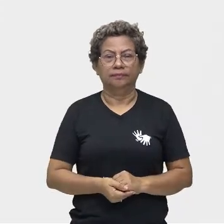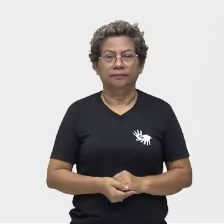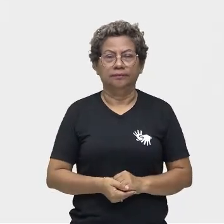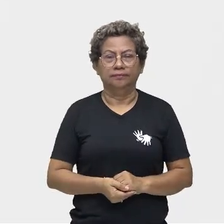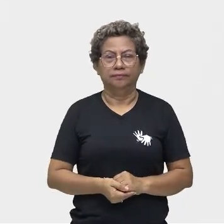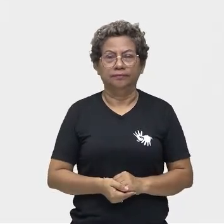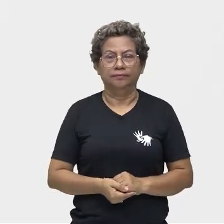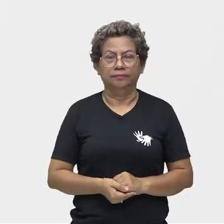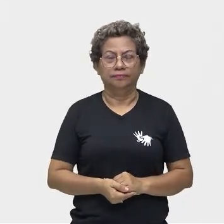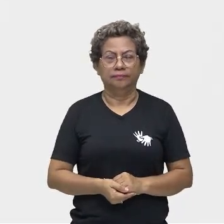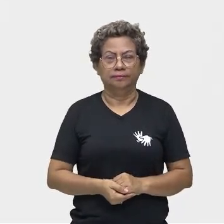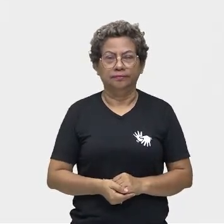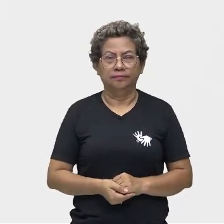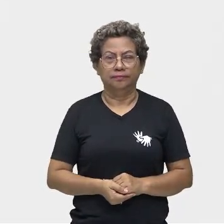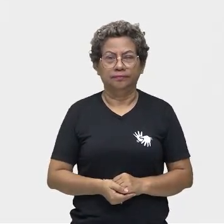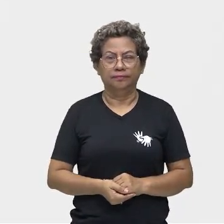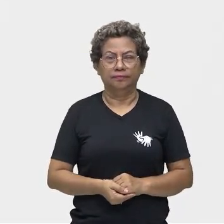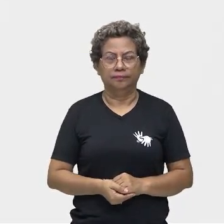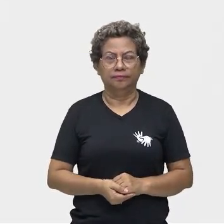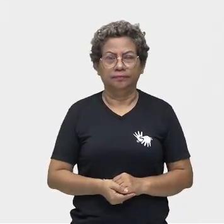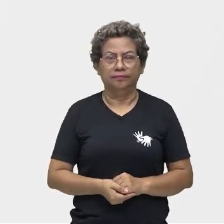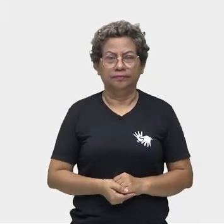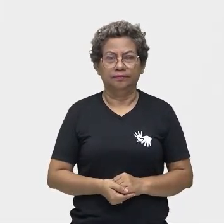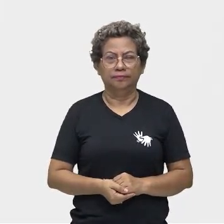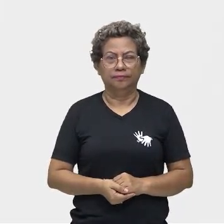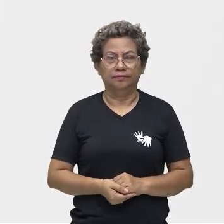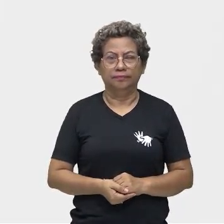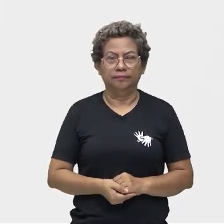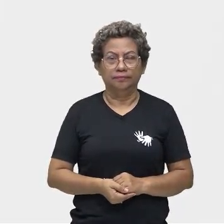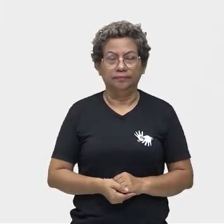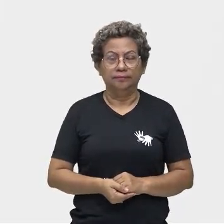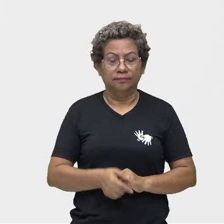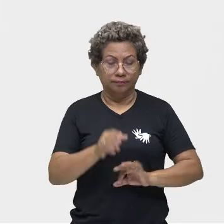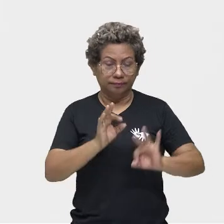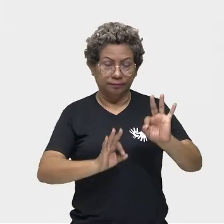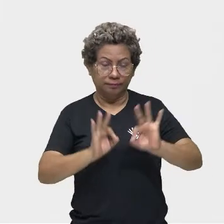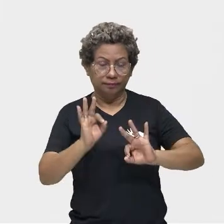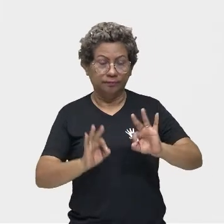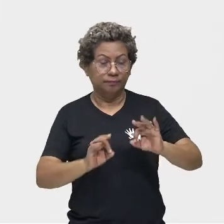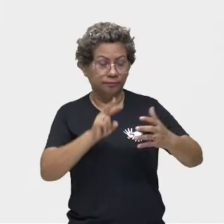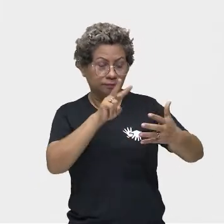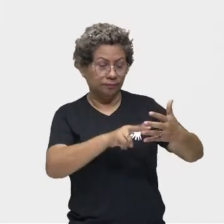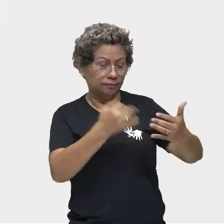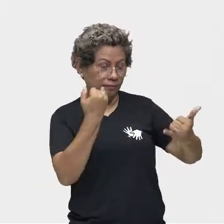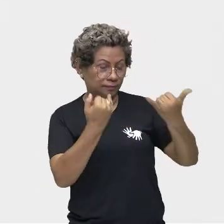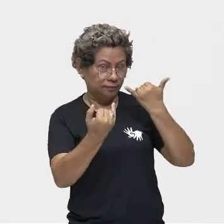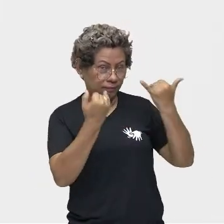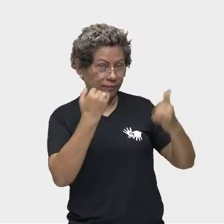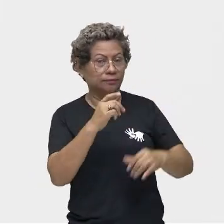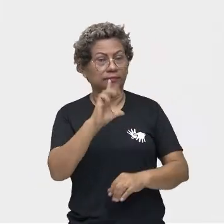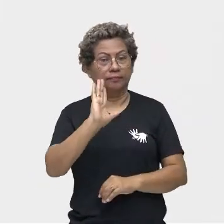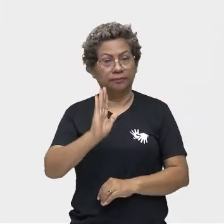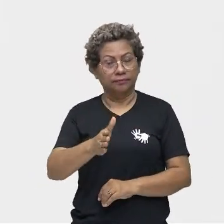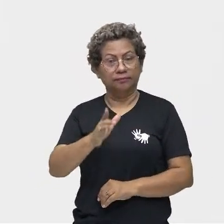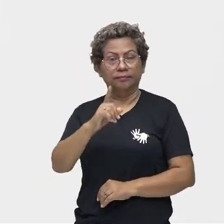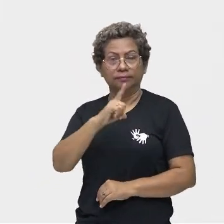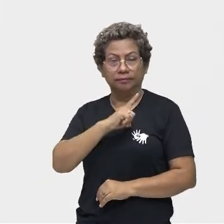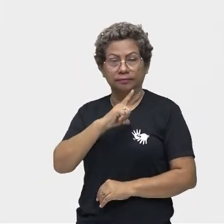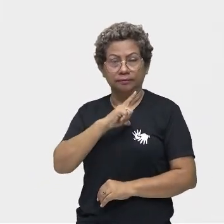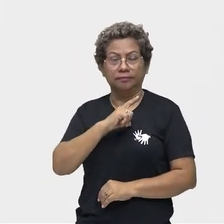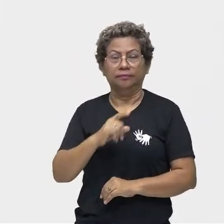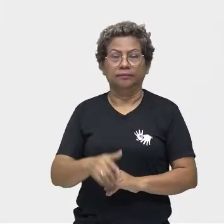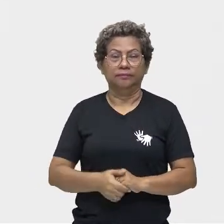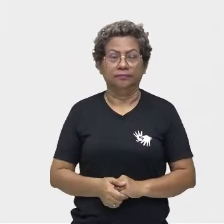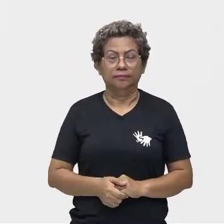a A vezes M. Então, pelo desenvolvimento, nós temos aqui, né, que 30 ao quadrado, que é o nosso cateto aqui, que